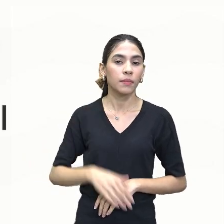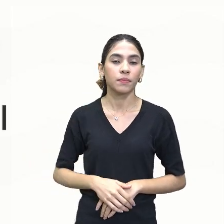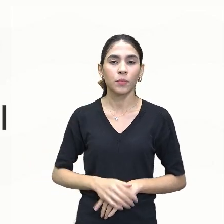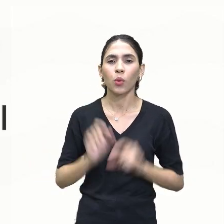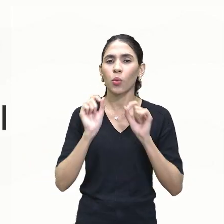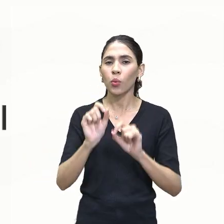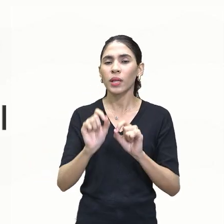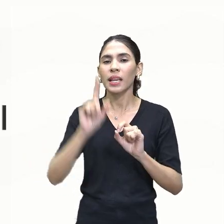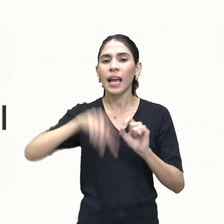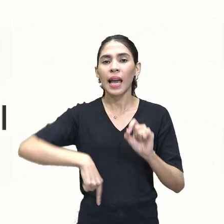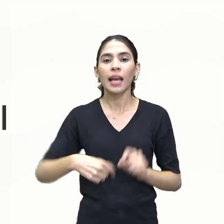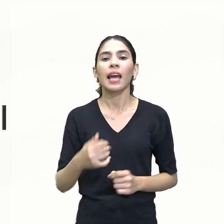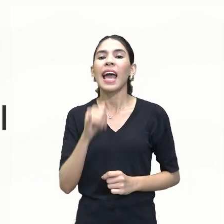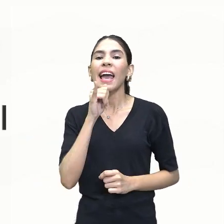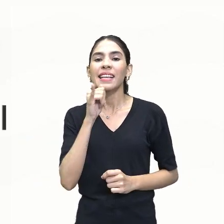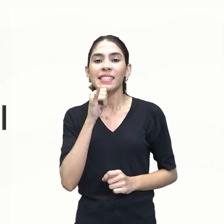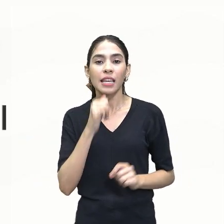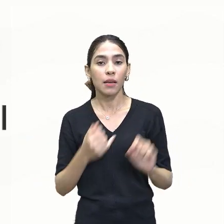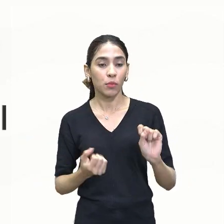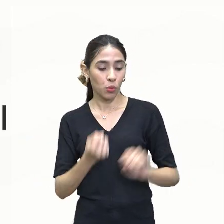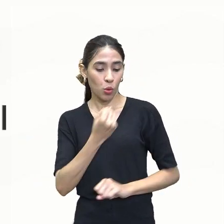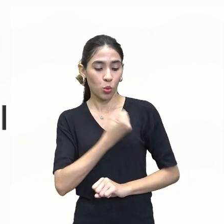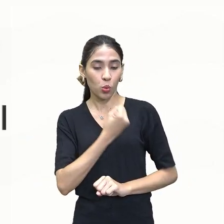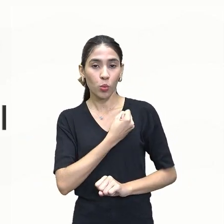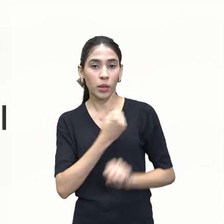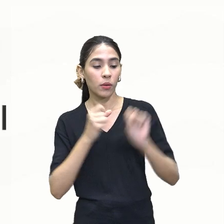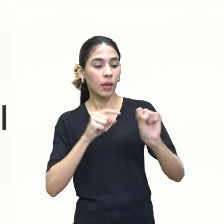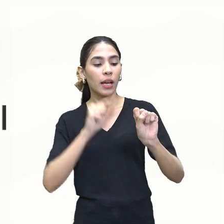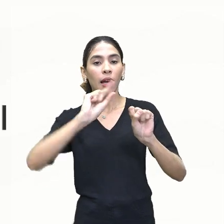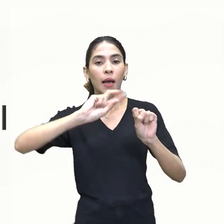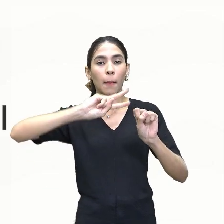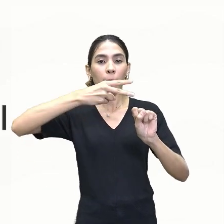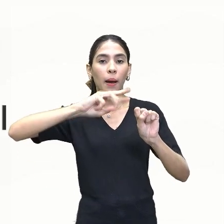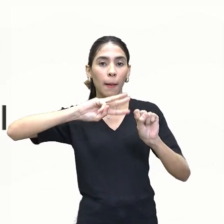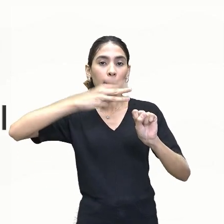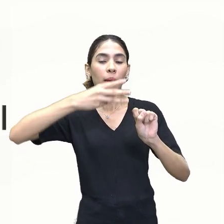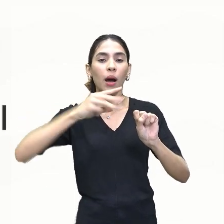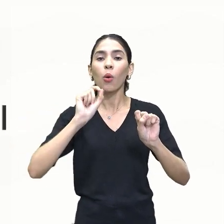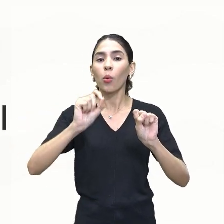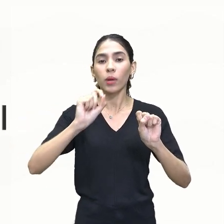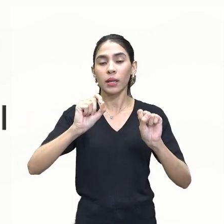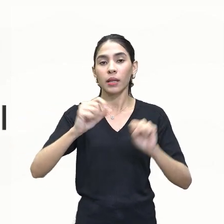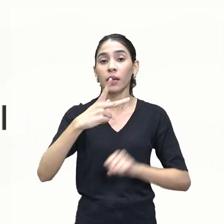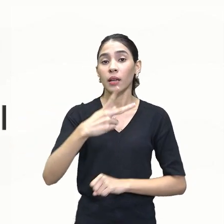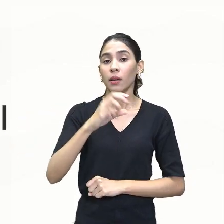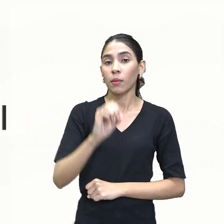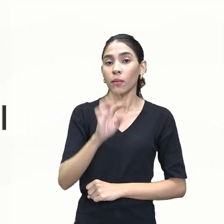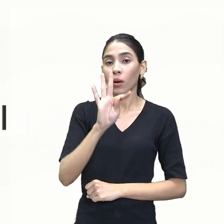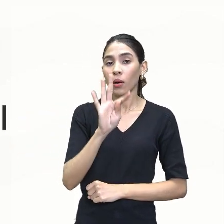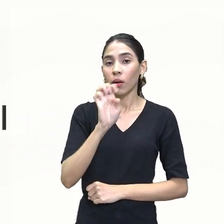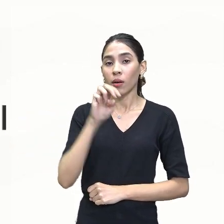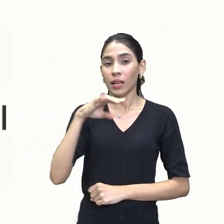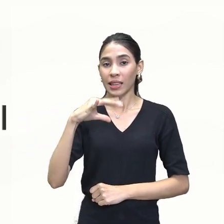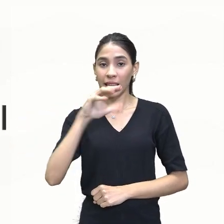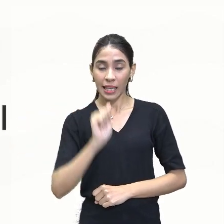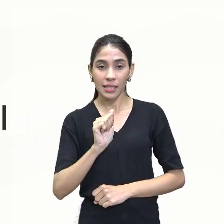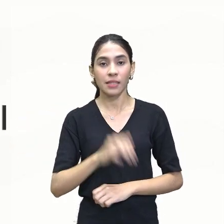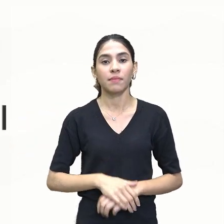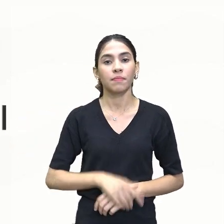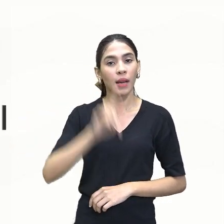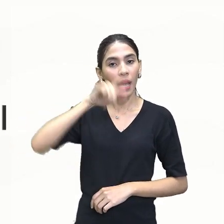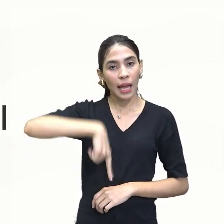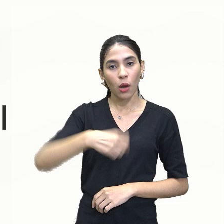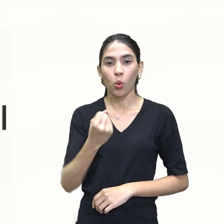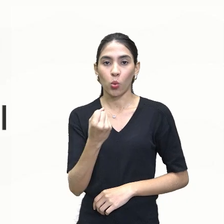uma potência. Nós temos que uma potência é um número, certo? Que ele é um resultado de